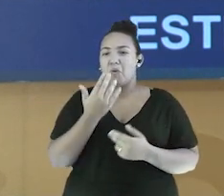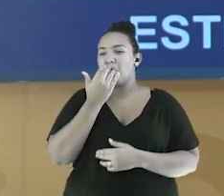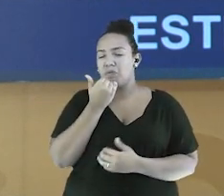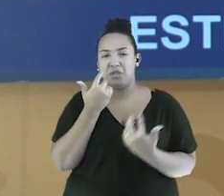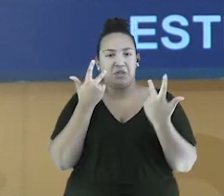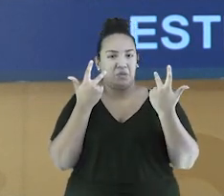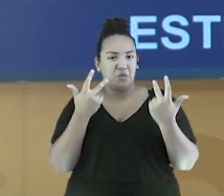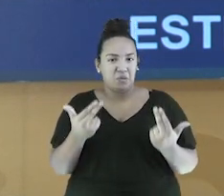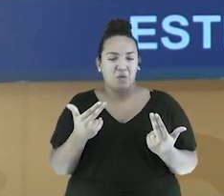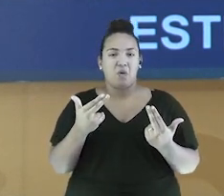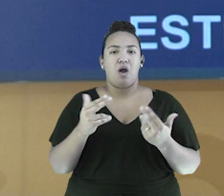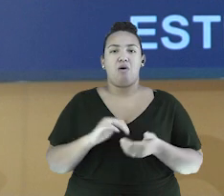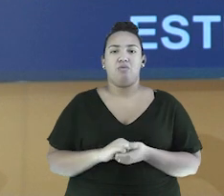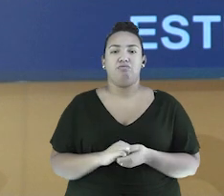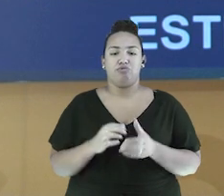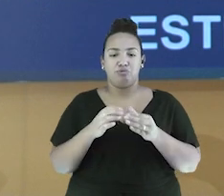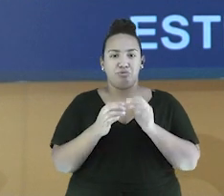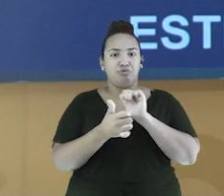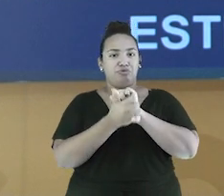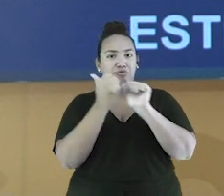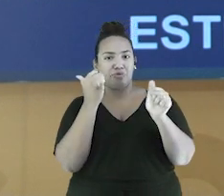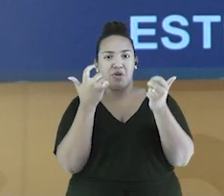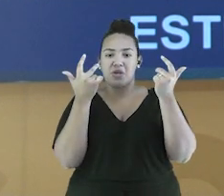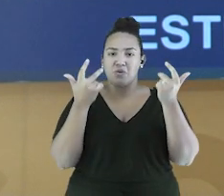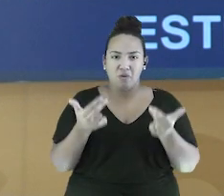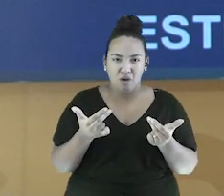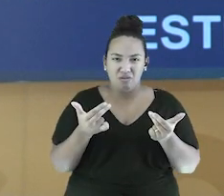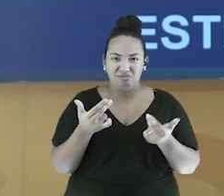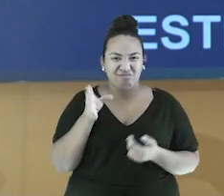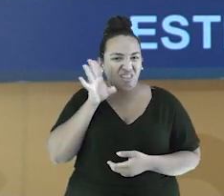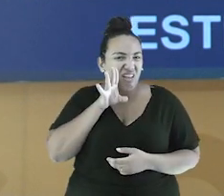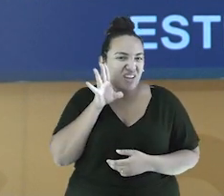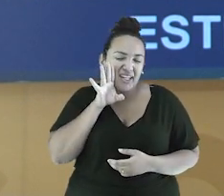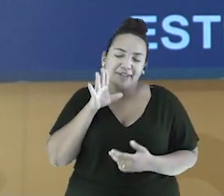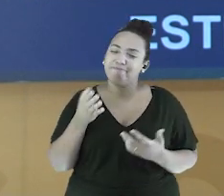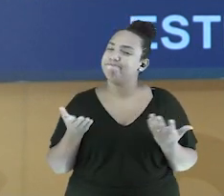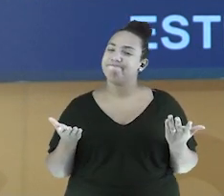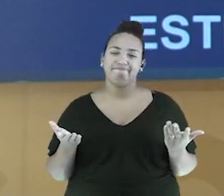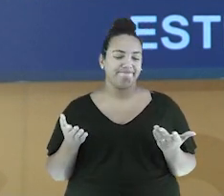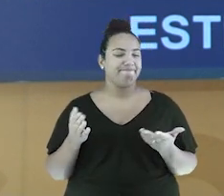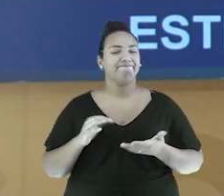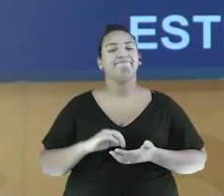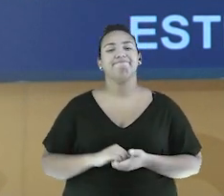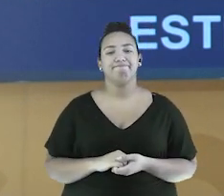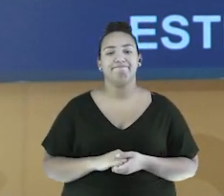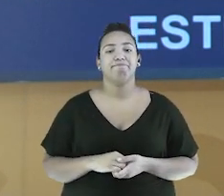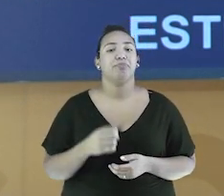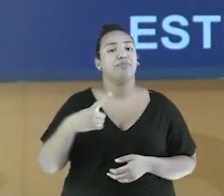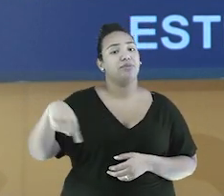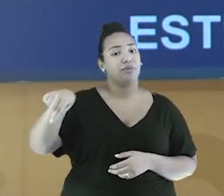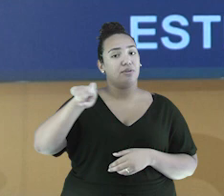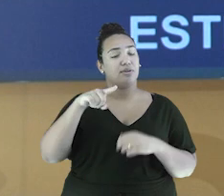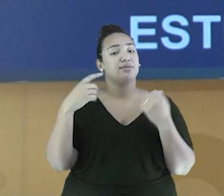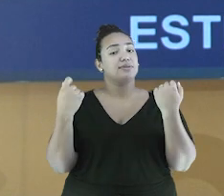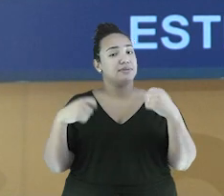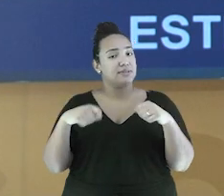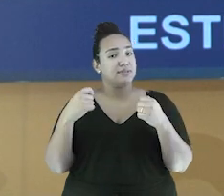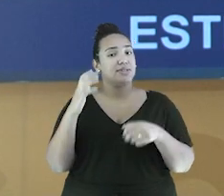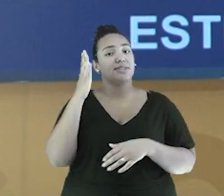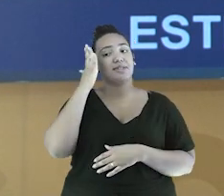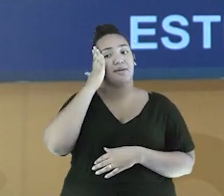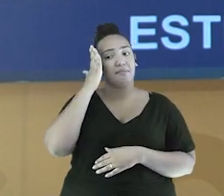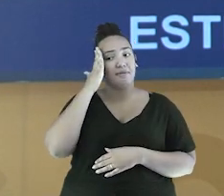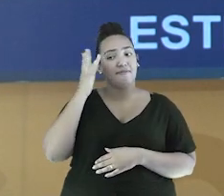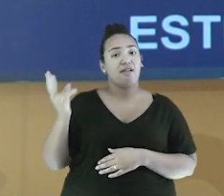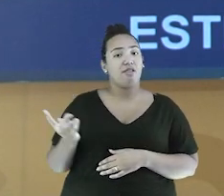comida, torcesse para o mesmo time, ia ter graça. Nós temos que valorizar as diferenças, aprender